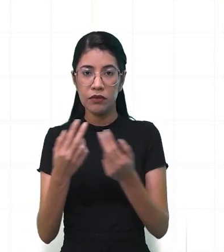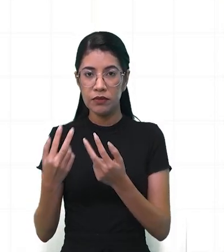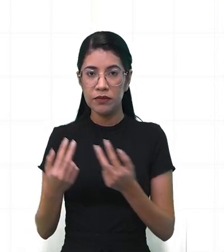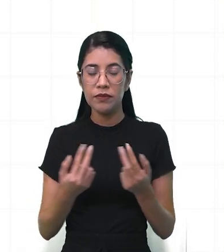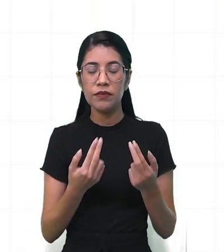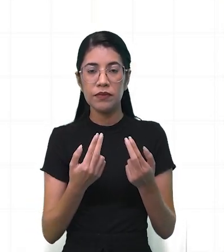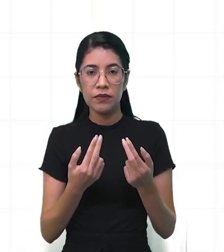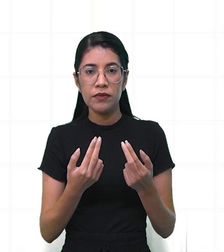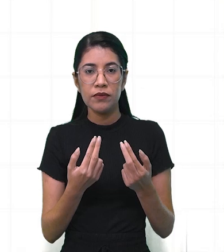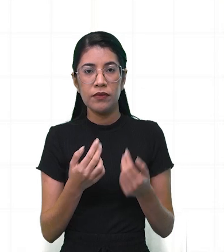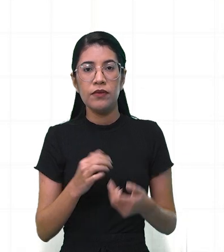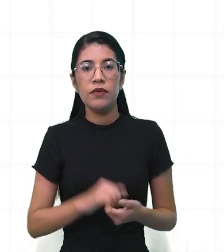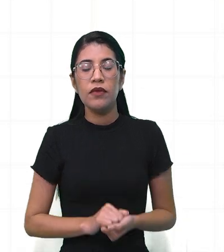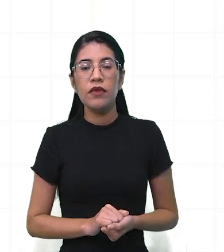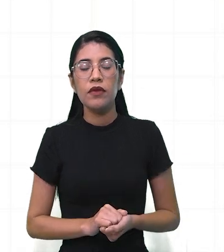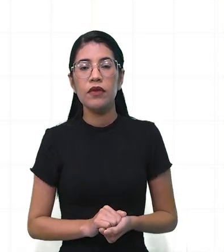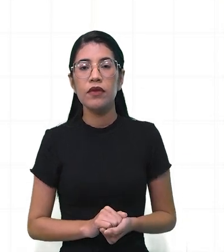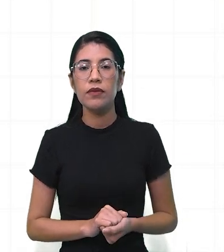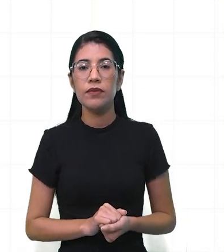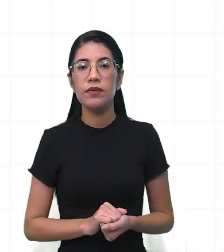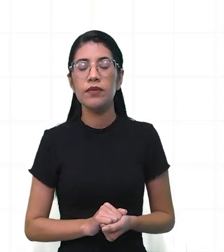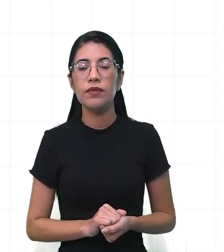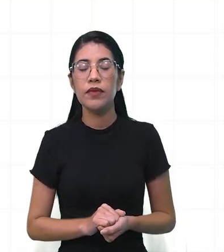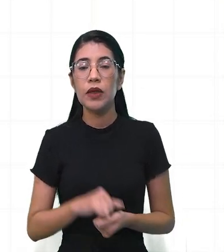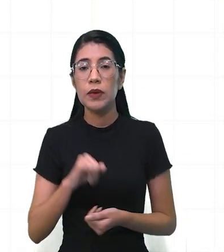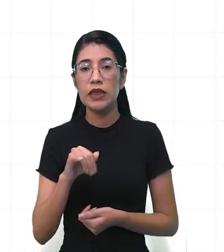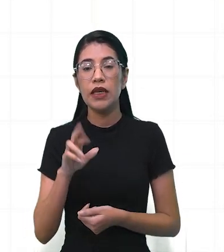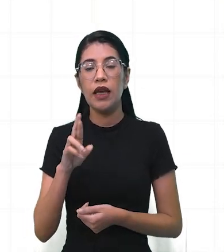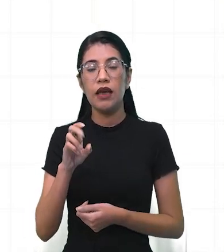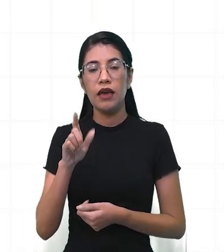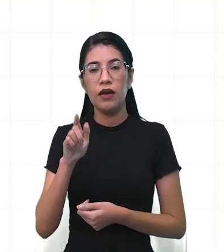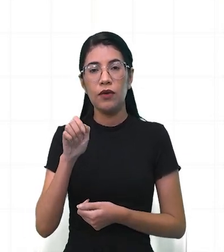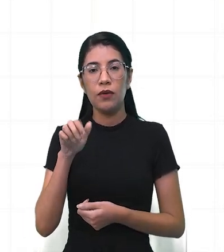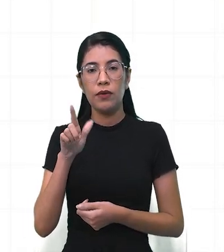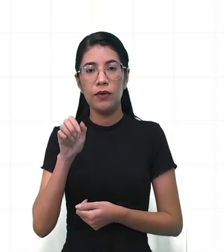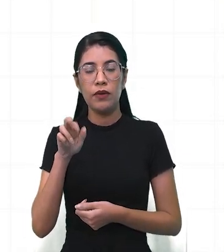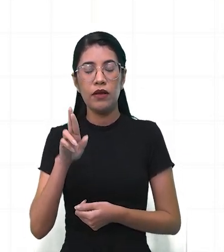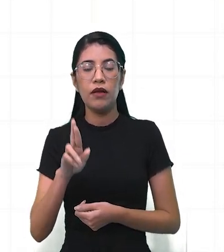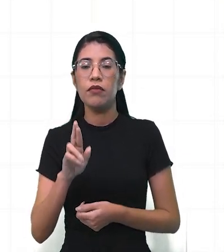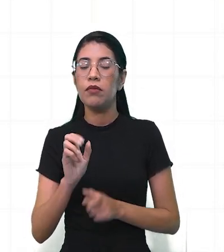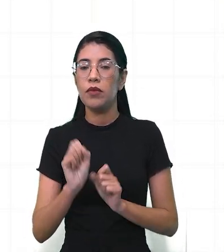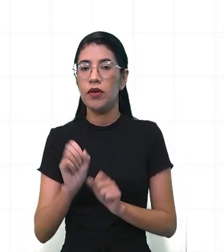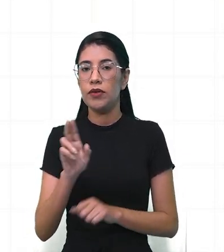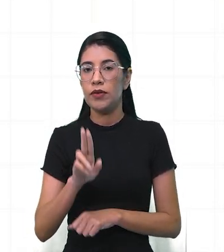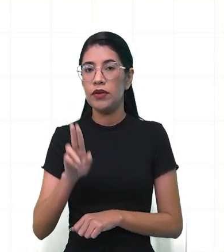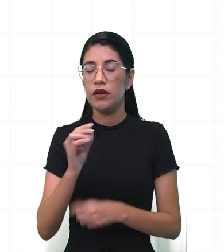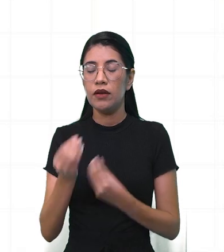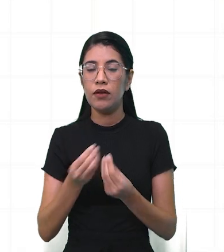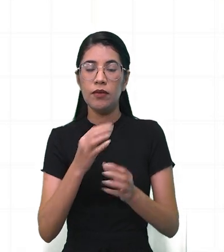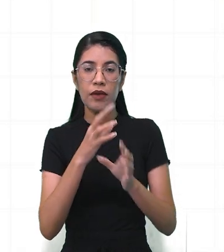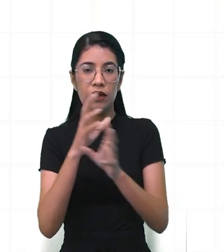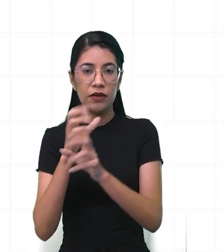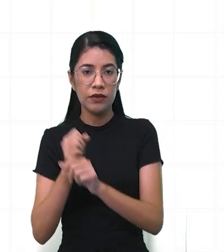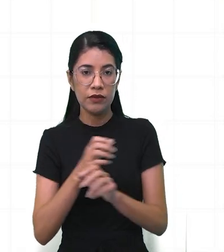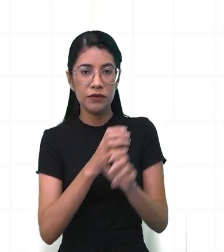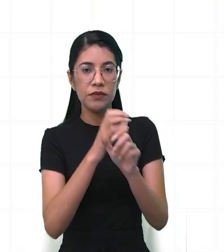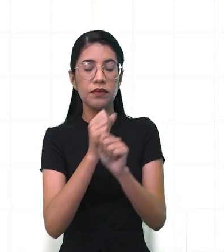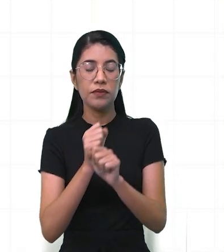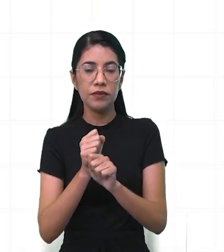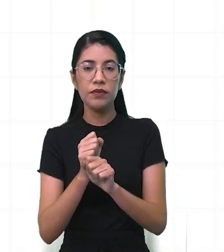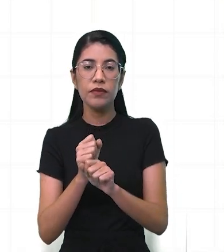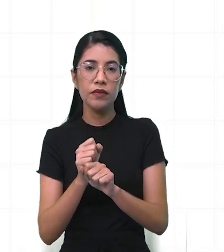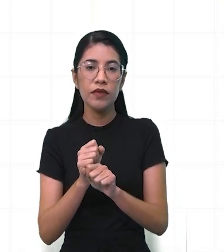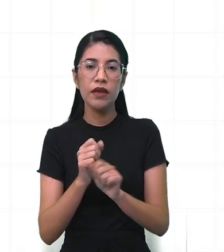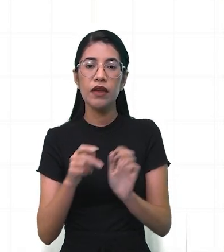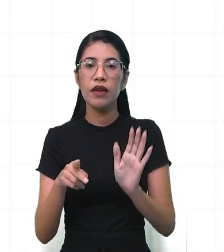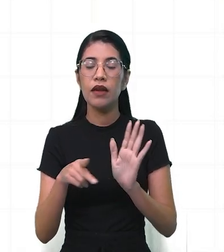medida, ok? Então, se ele é regular, então eu posso pegar ali a soma de todos eles, que nós sabemos